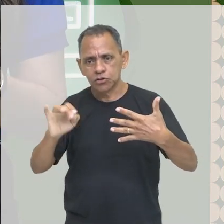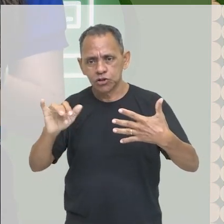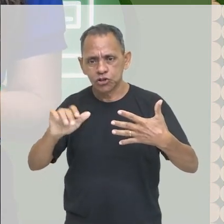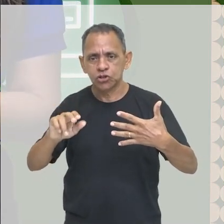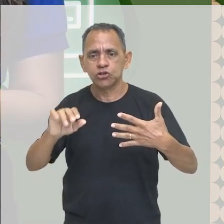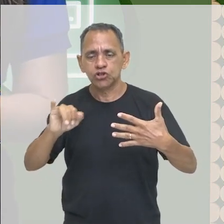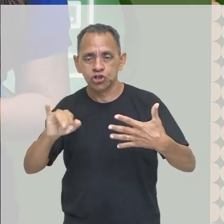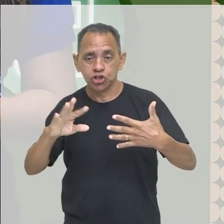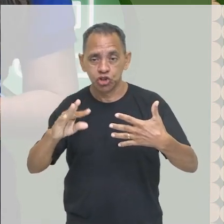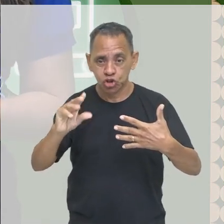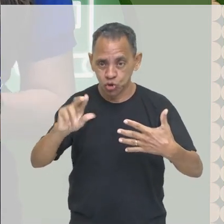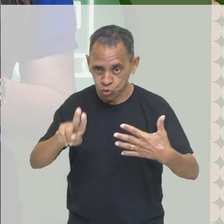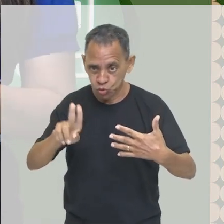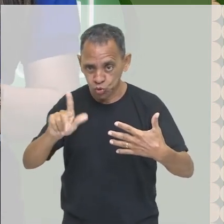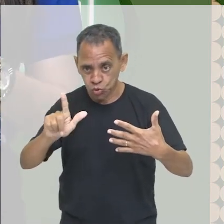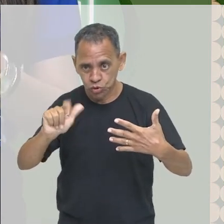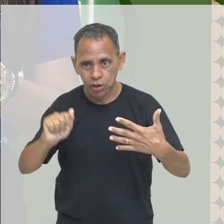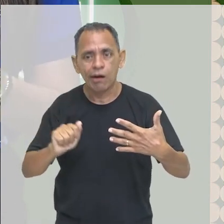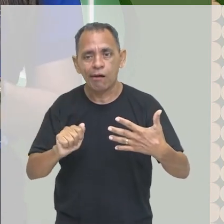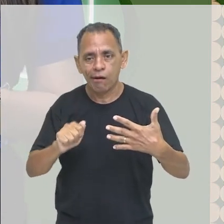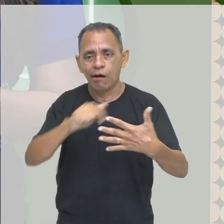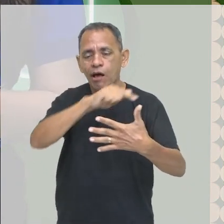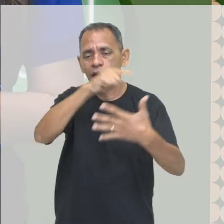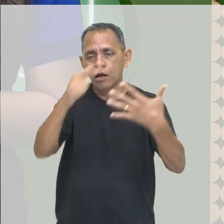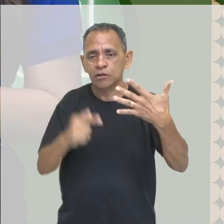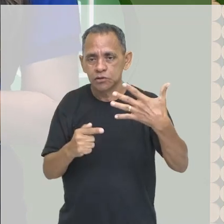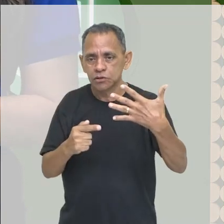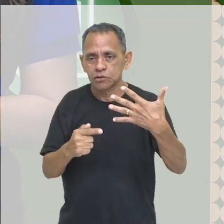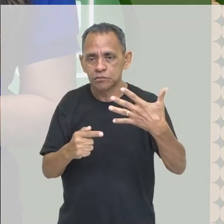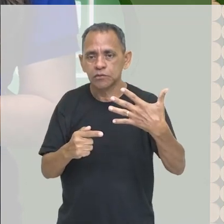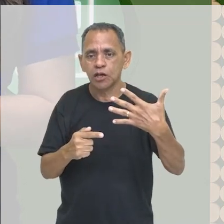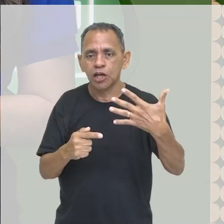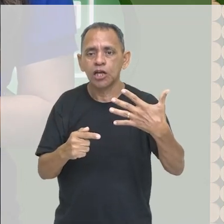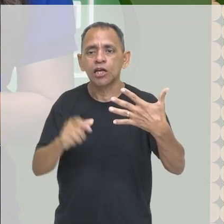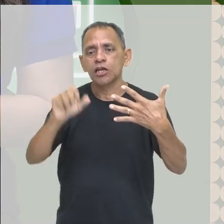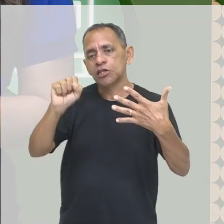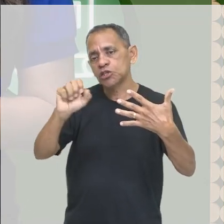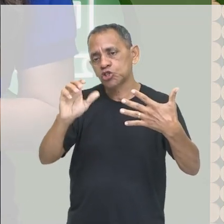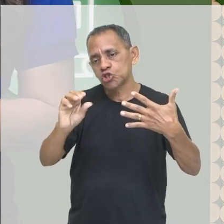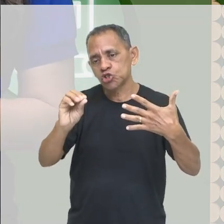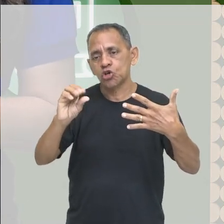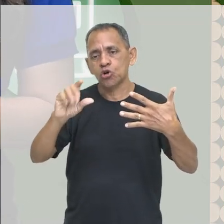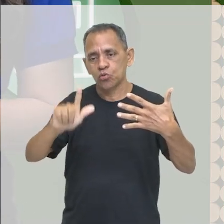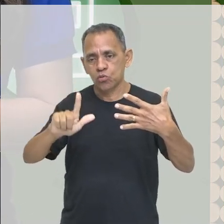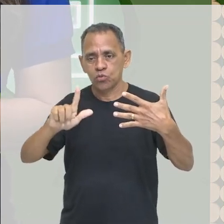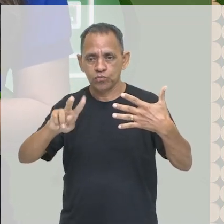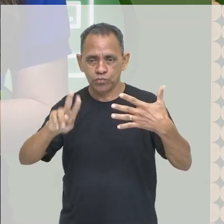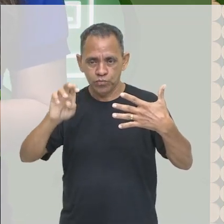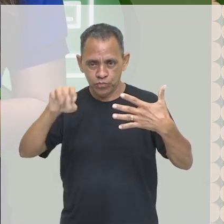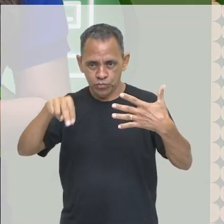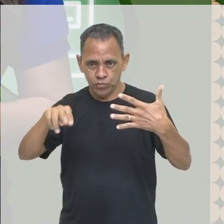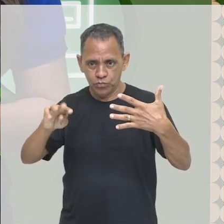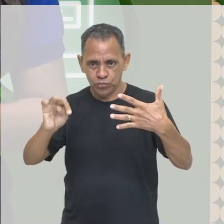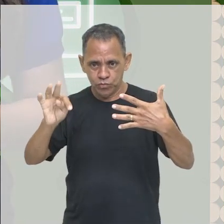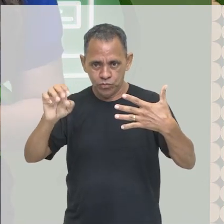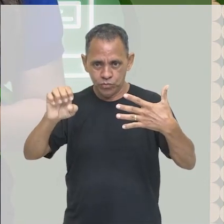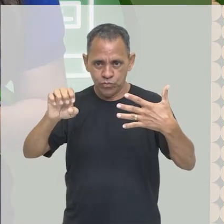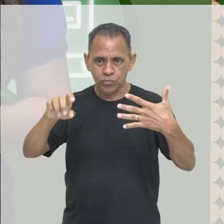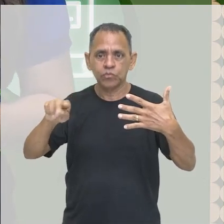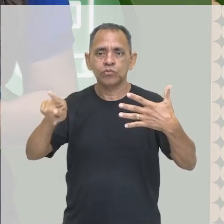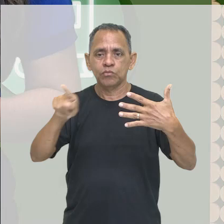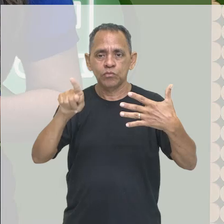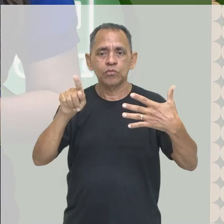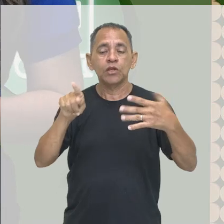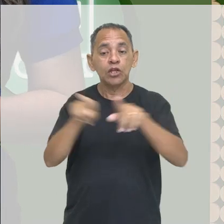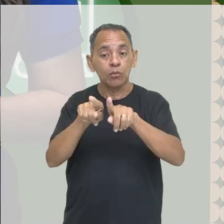de solvente. E é por isso que a imagem, ó, ela é diferente. A imagem que representa a osmose, como a gente pode